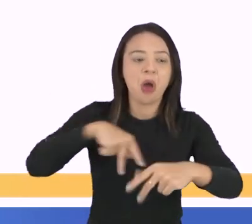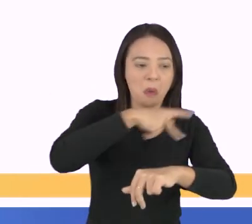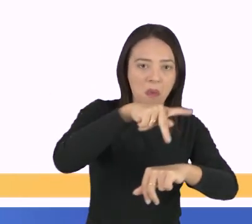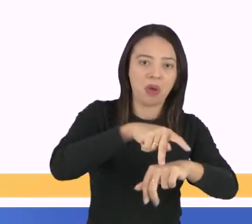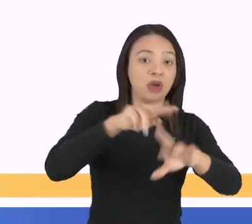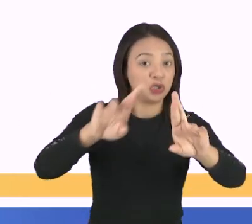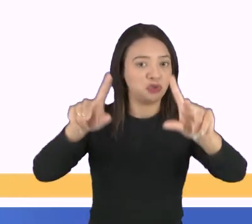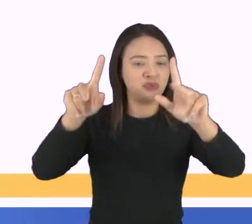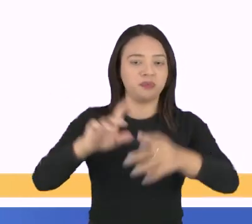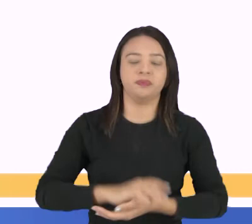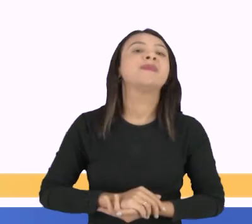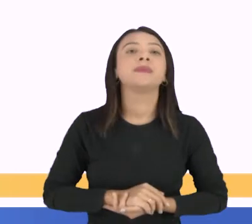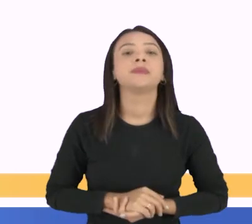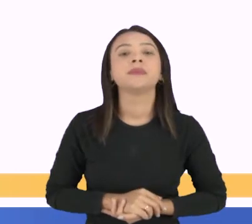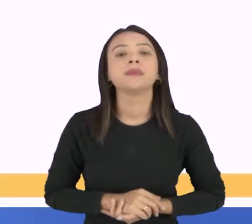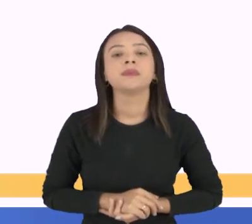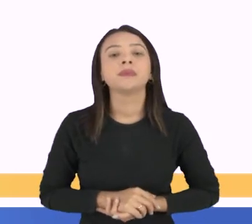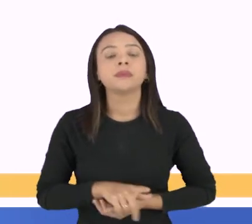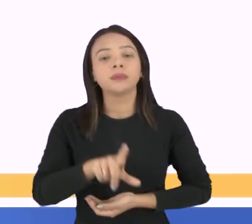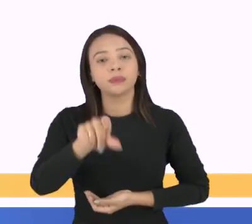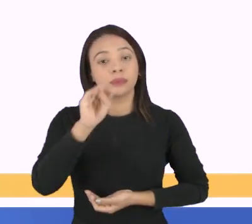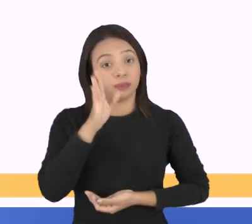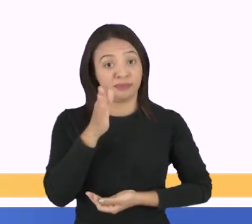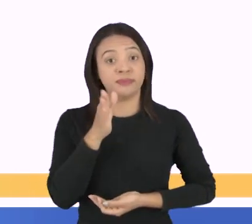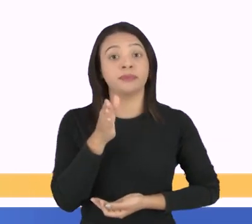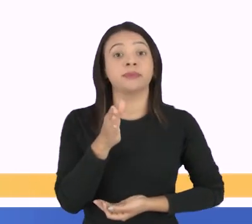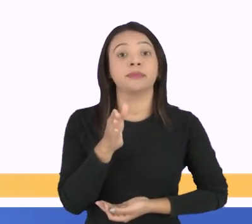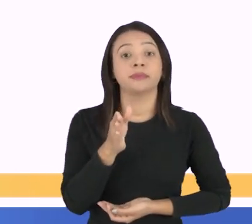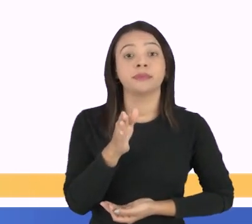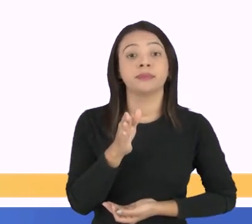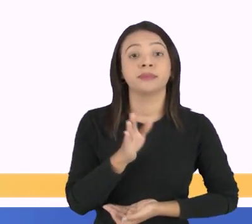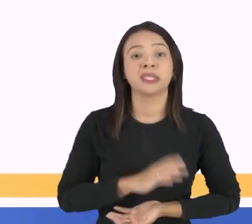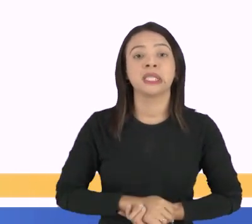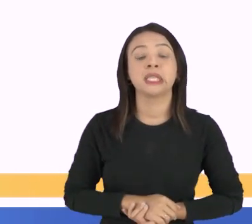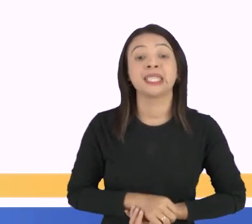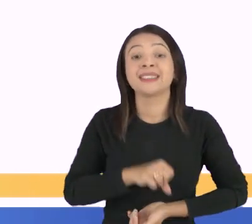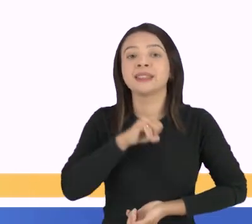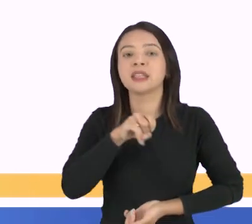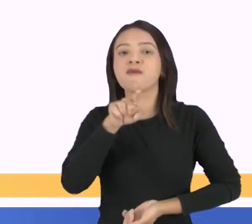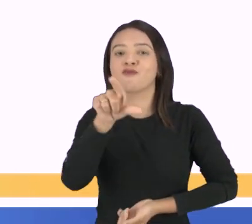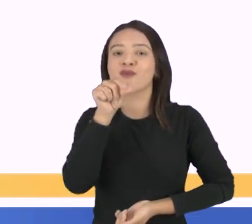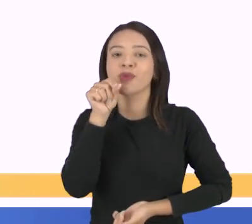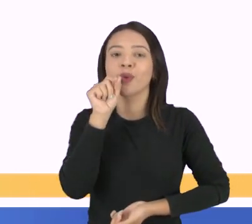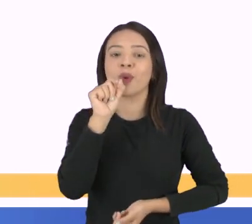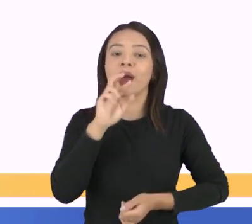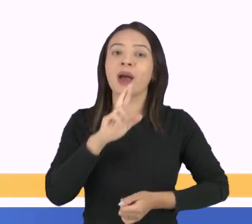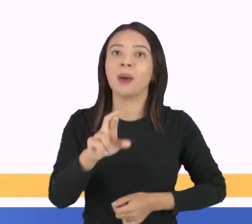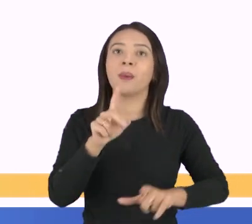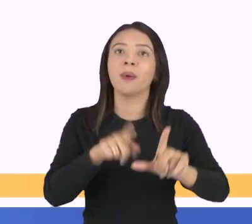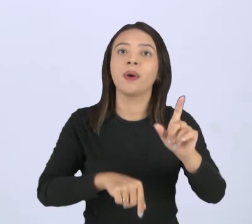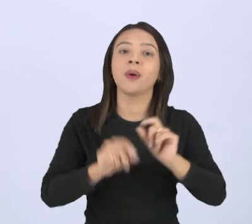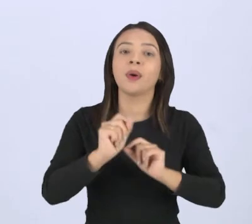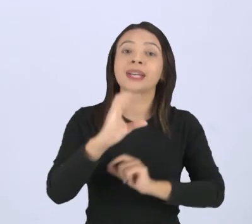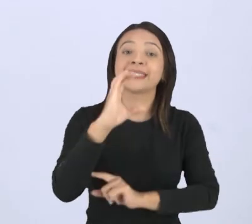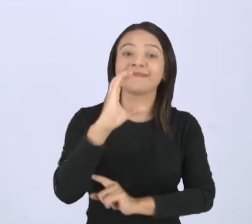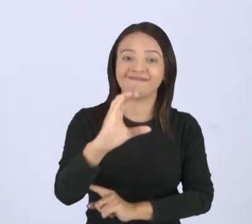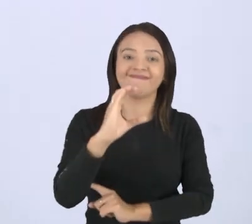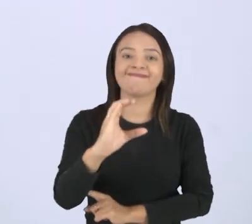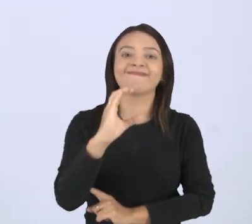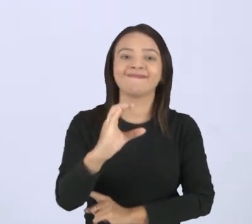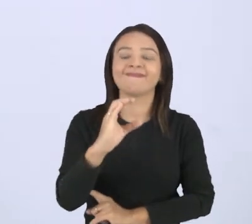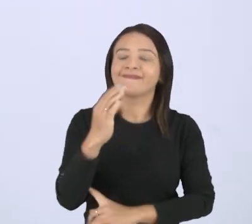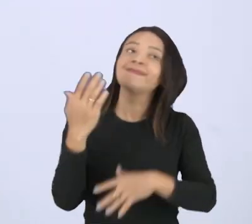ou transnacionais. Fez a sua escolha já? Então, se você disse que a resposta é letra